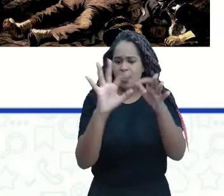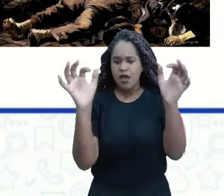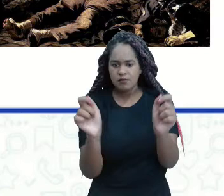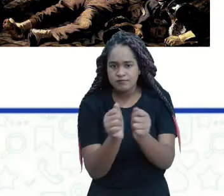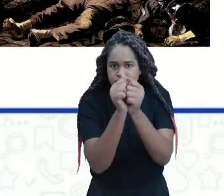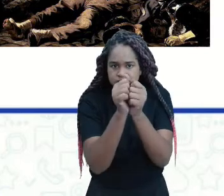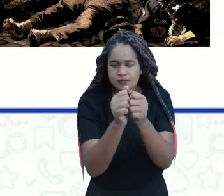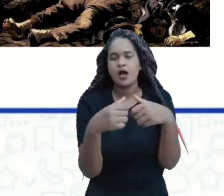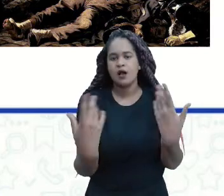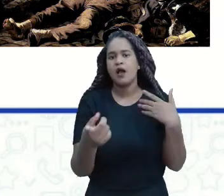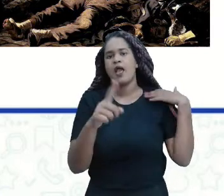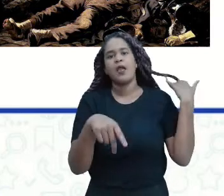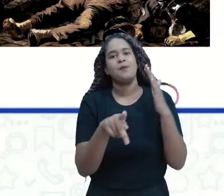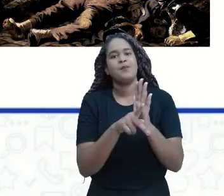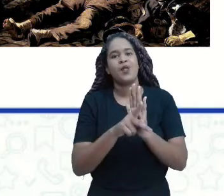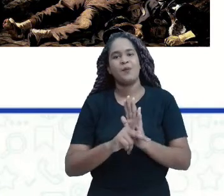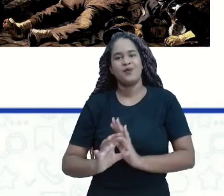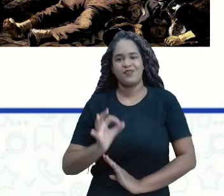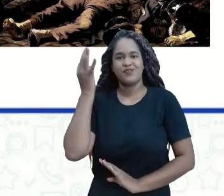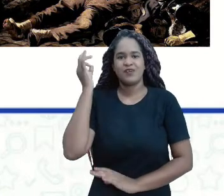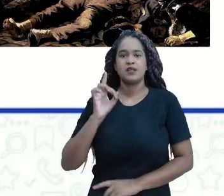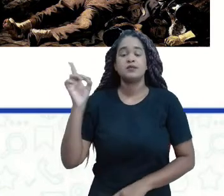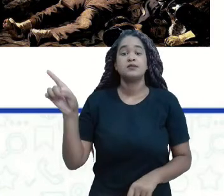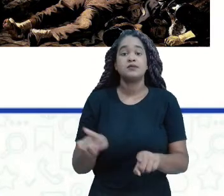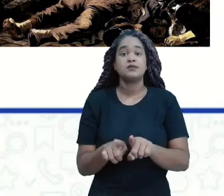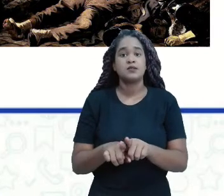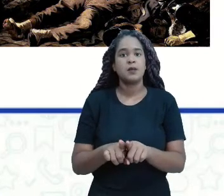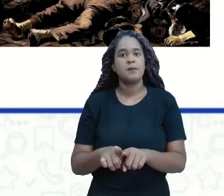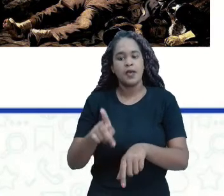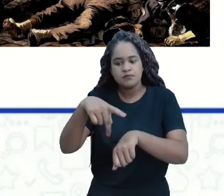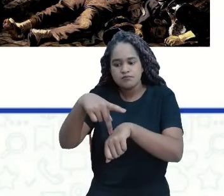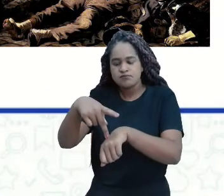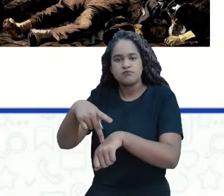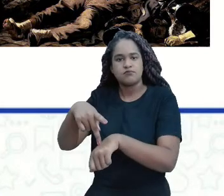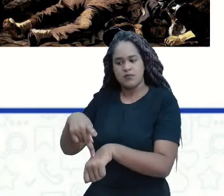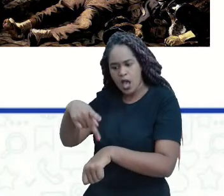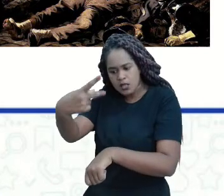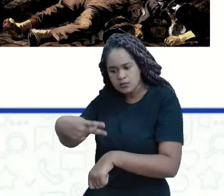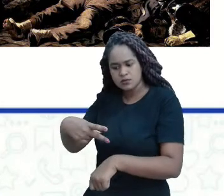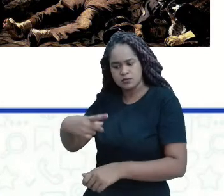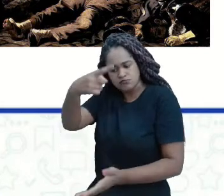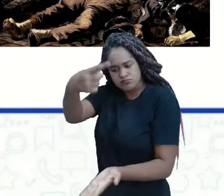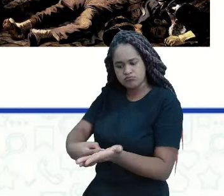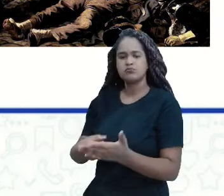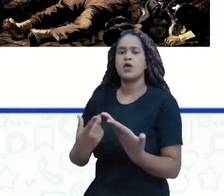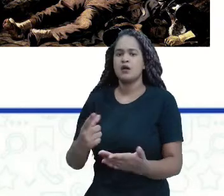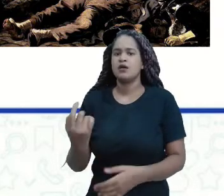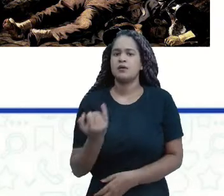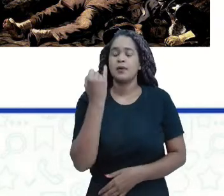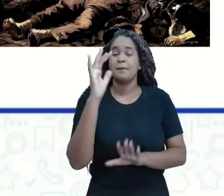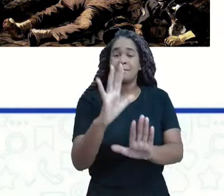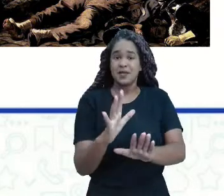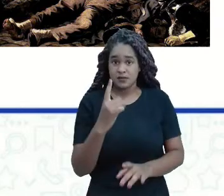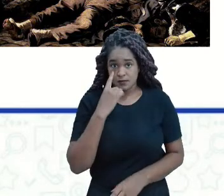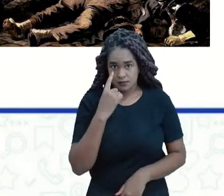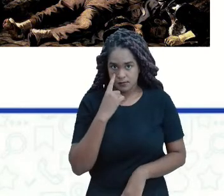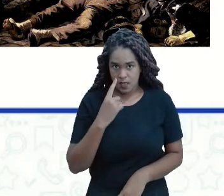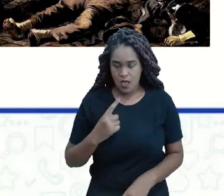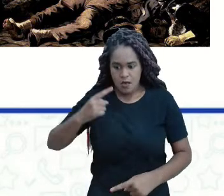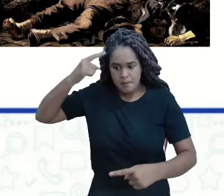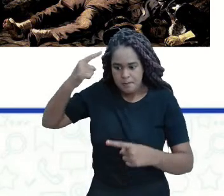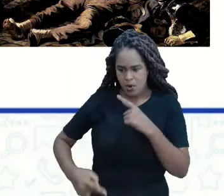Revolução Francesa. Então, o nacionalismo também é outro elemento. Agora, é importante que não houve uma ruptura formal,